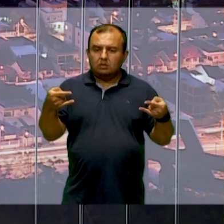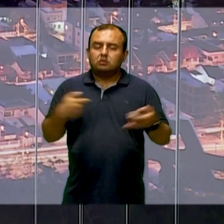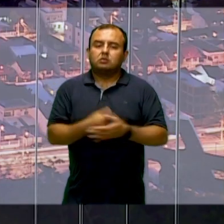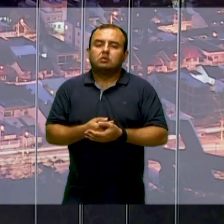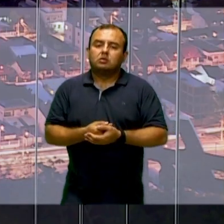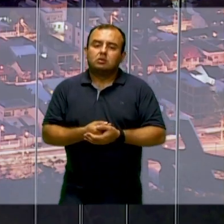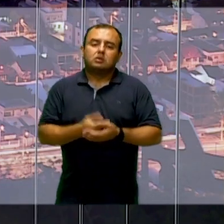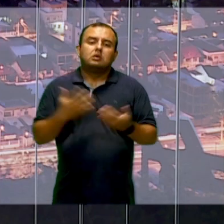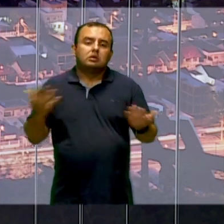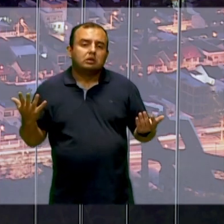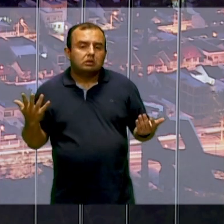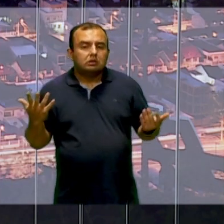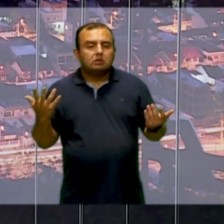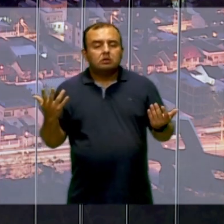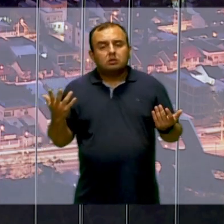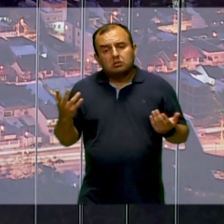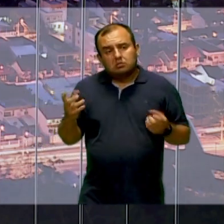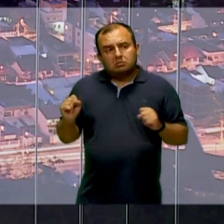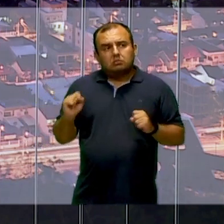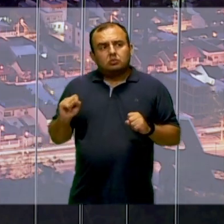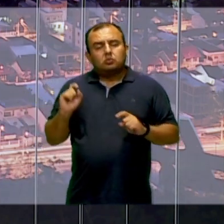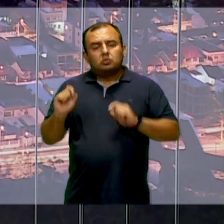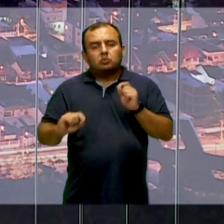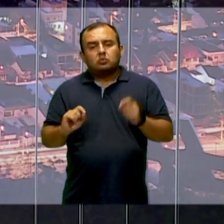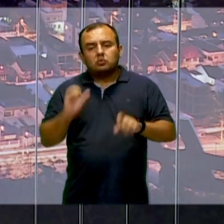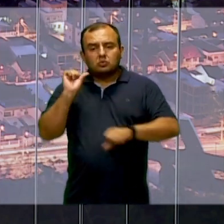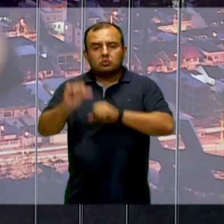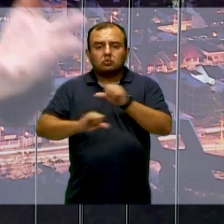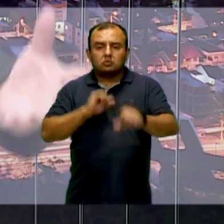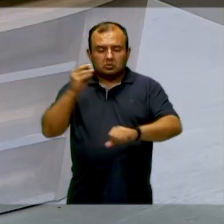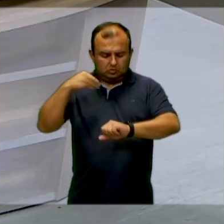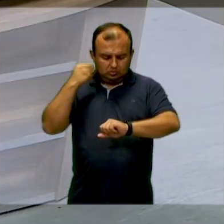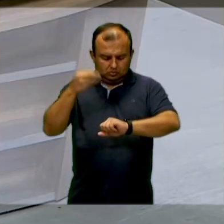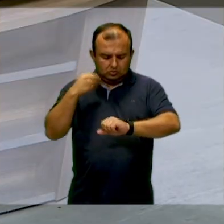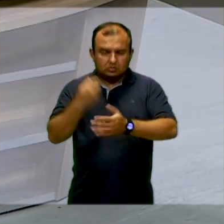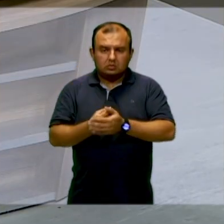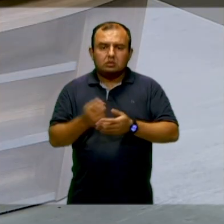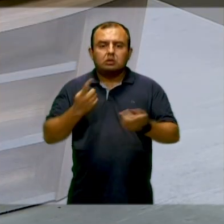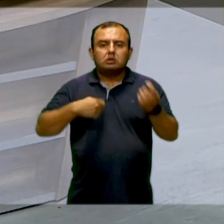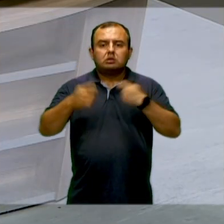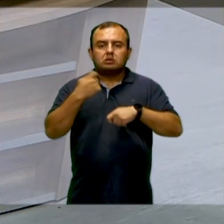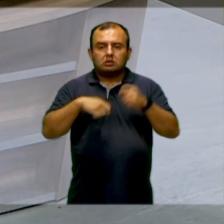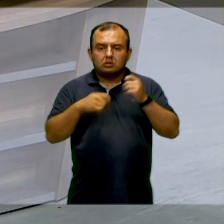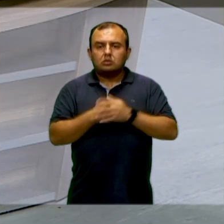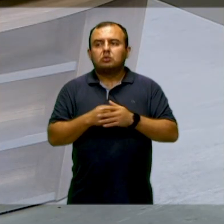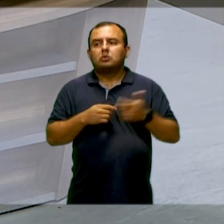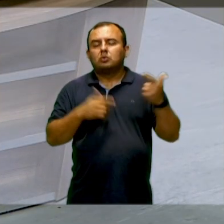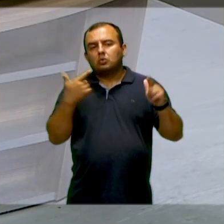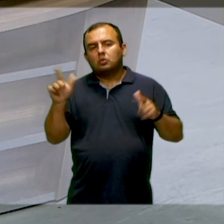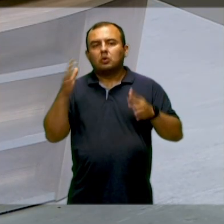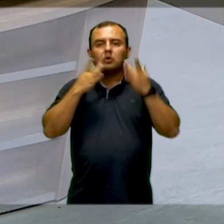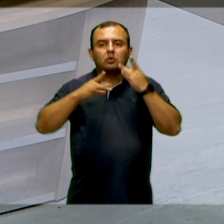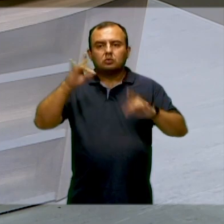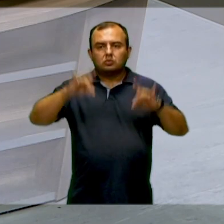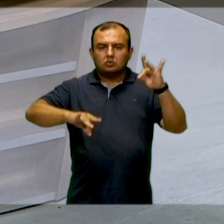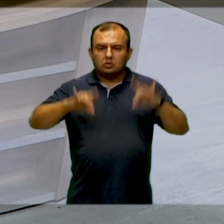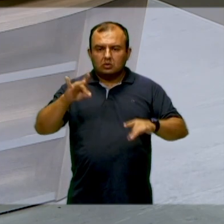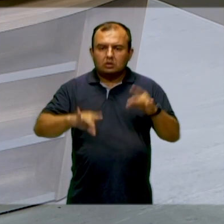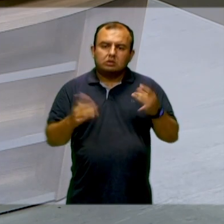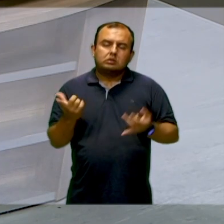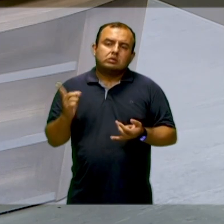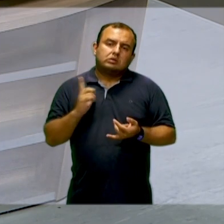Então, talvez fazer uma troca de experiências com quem está administrando, outros teatros que